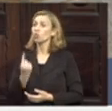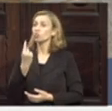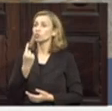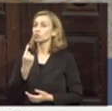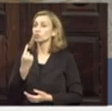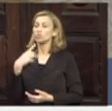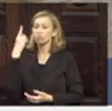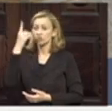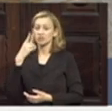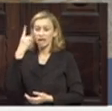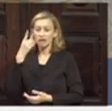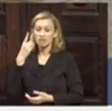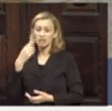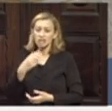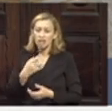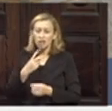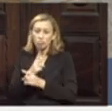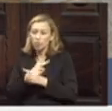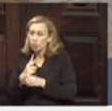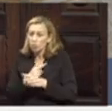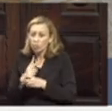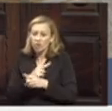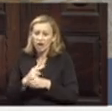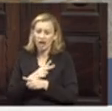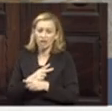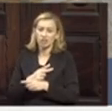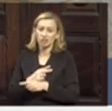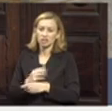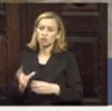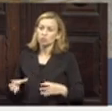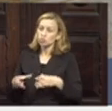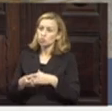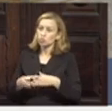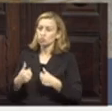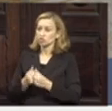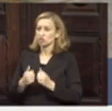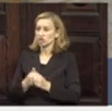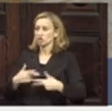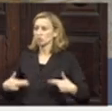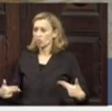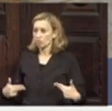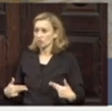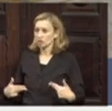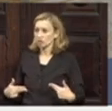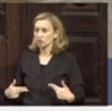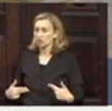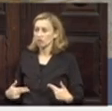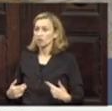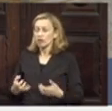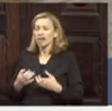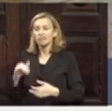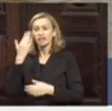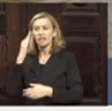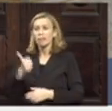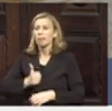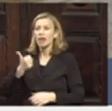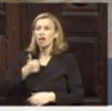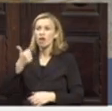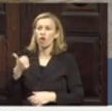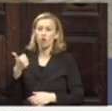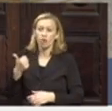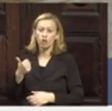ou não. Mas exige que em 10 dias a mesa diretora tem que responder. Que diabo de